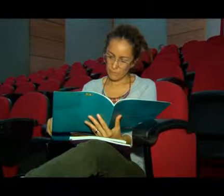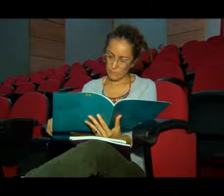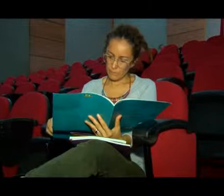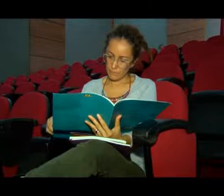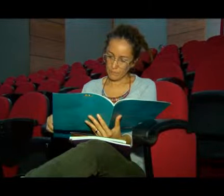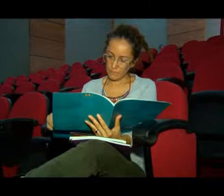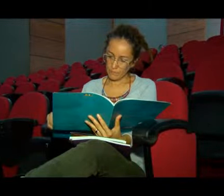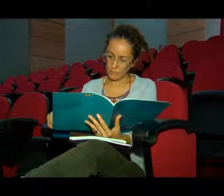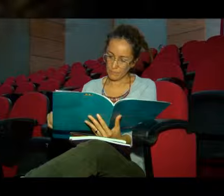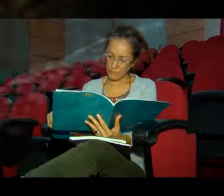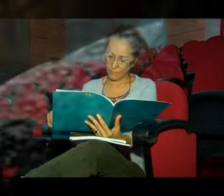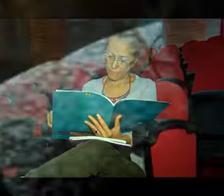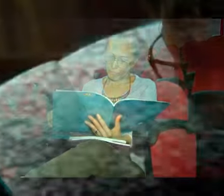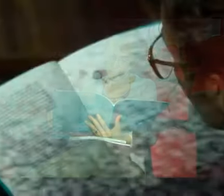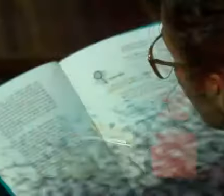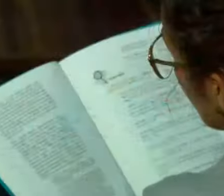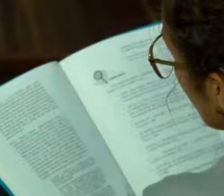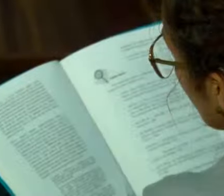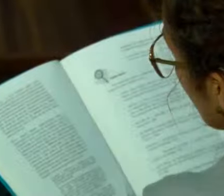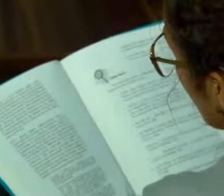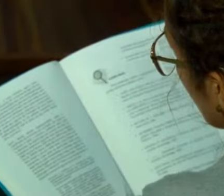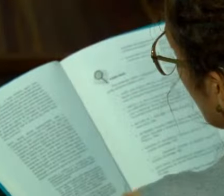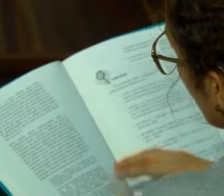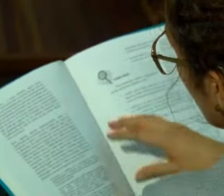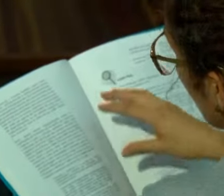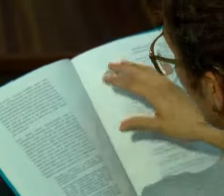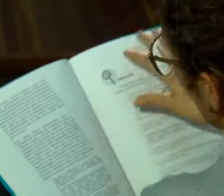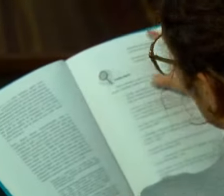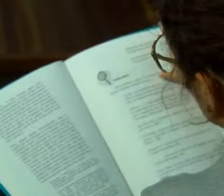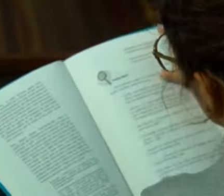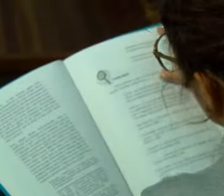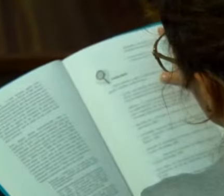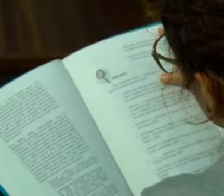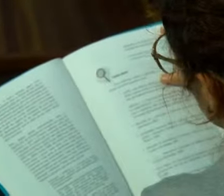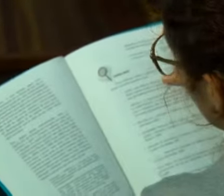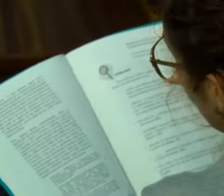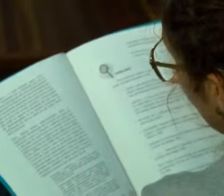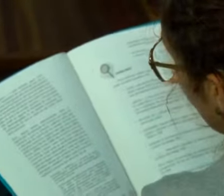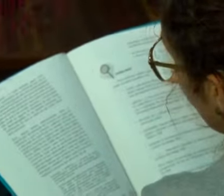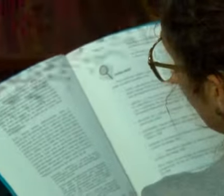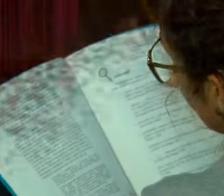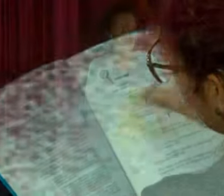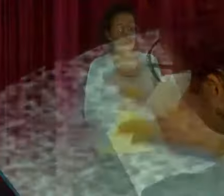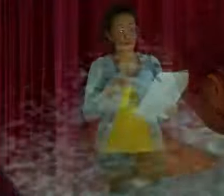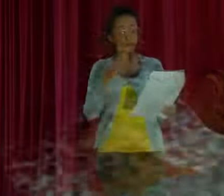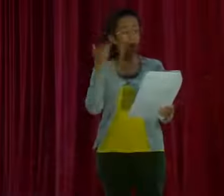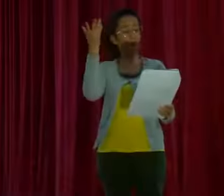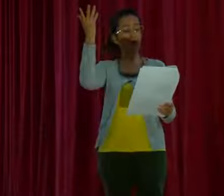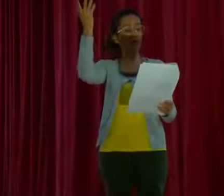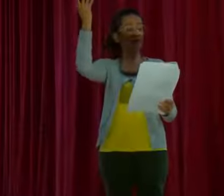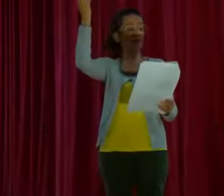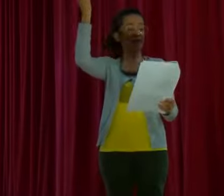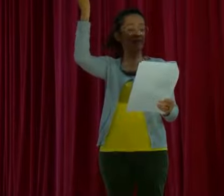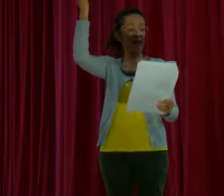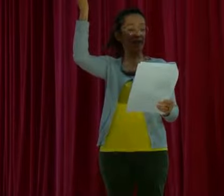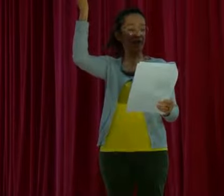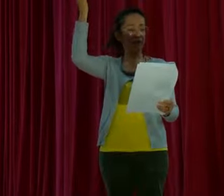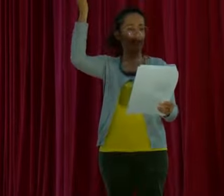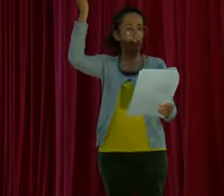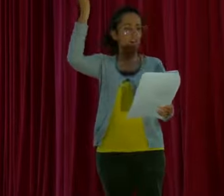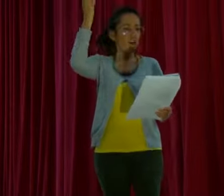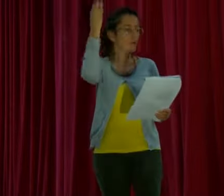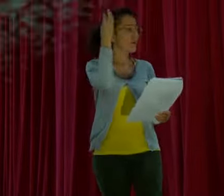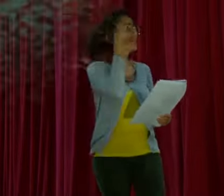Se eu não podia durante a semana, eu estudava no final de semana. Então, esse processo colaborativo, que também é